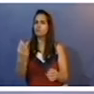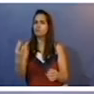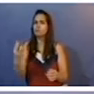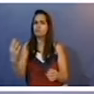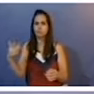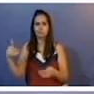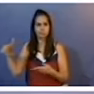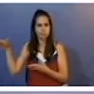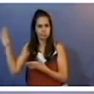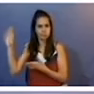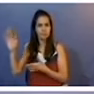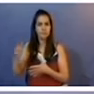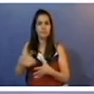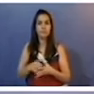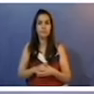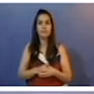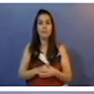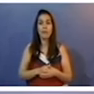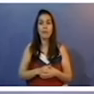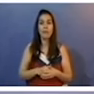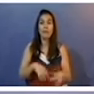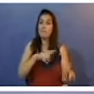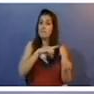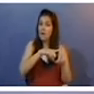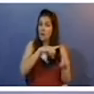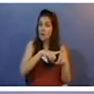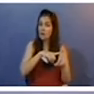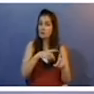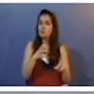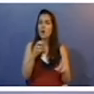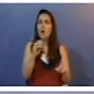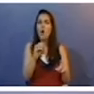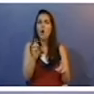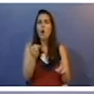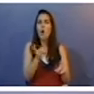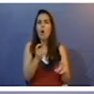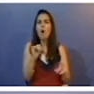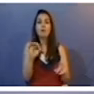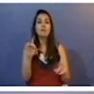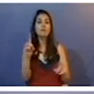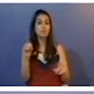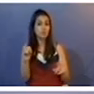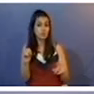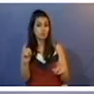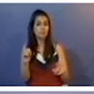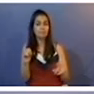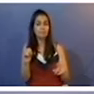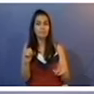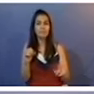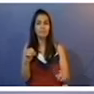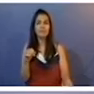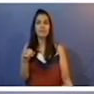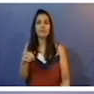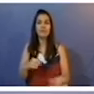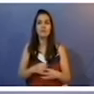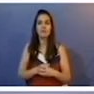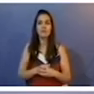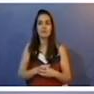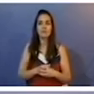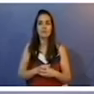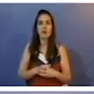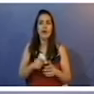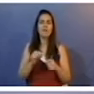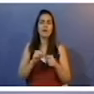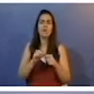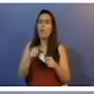palavra óxido de, aí a gente coloca a quantidade, né, o prefixo da quantidade do outro elemento, né, que